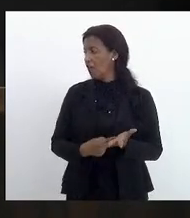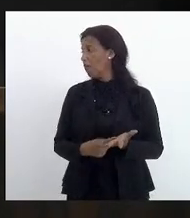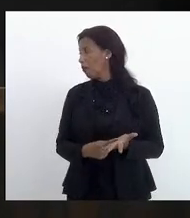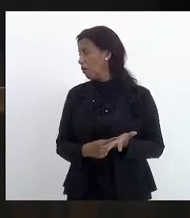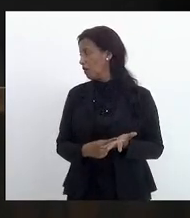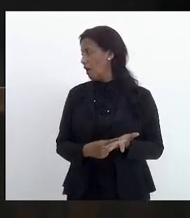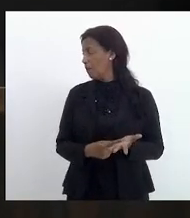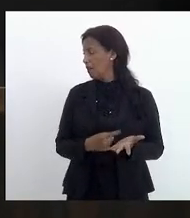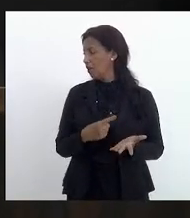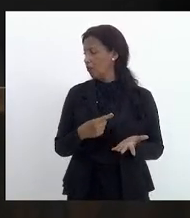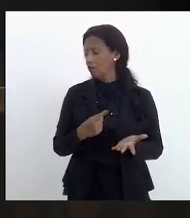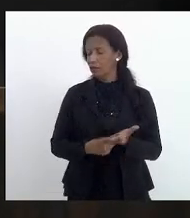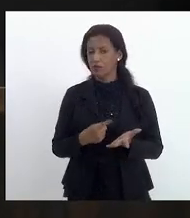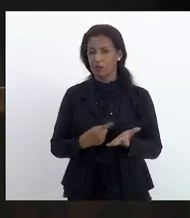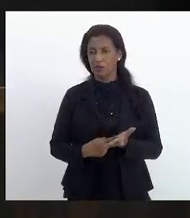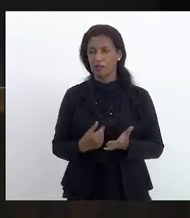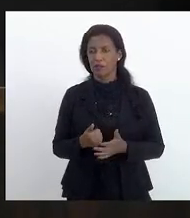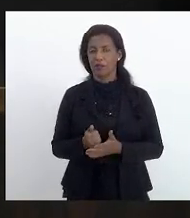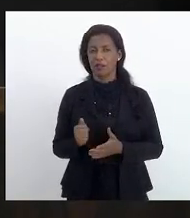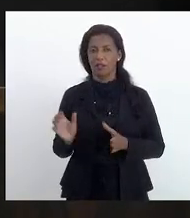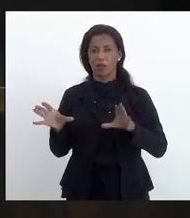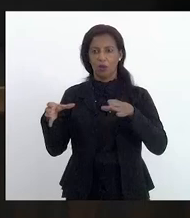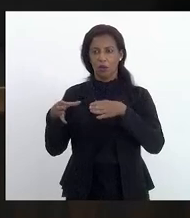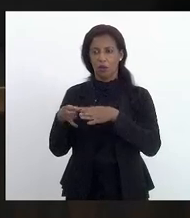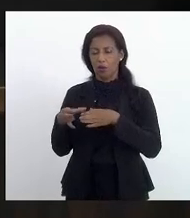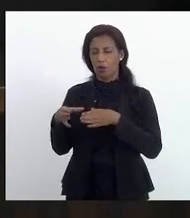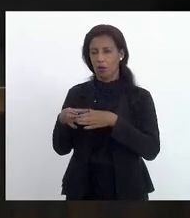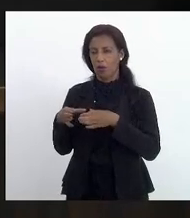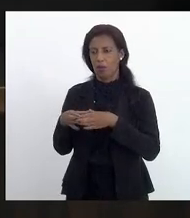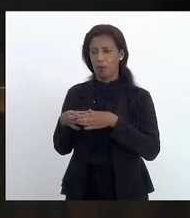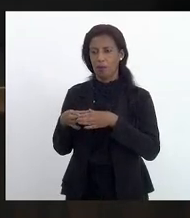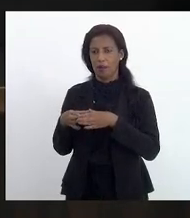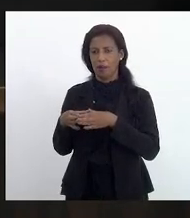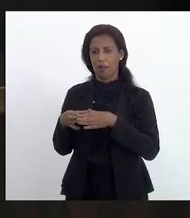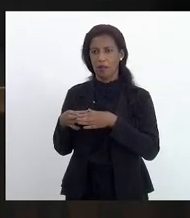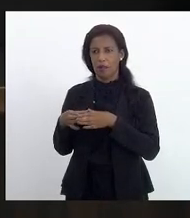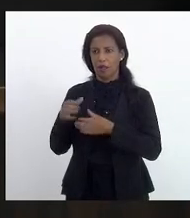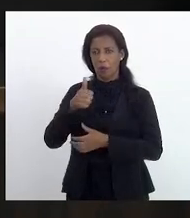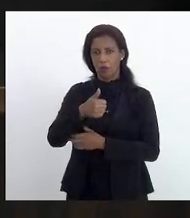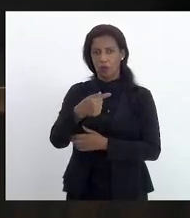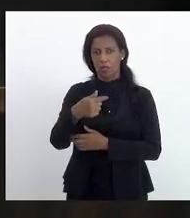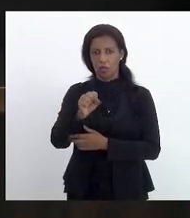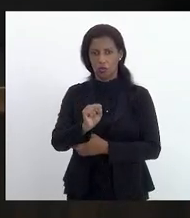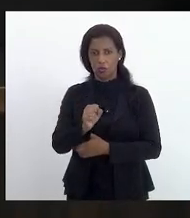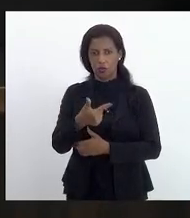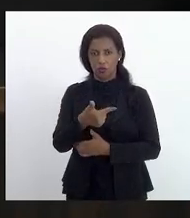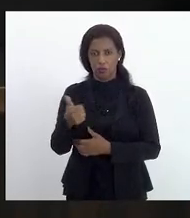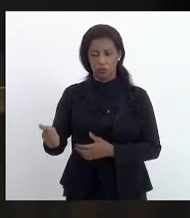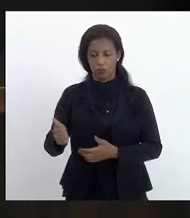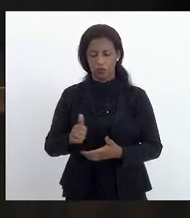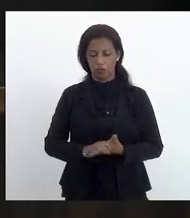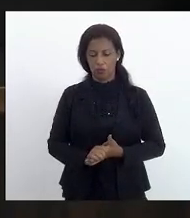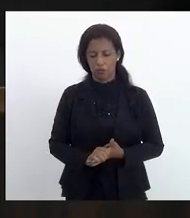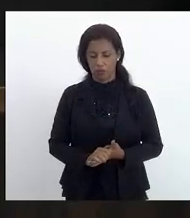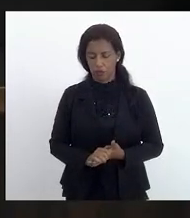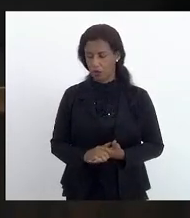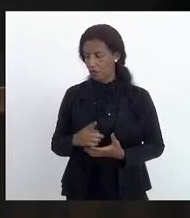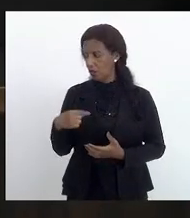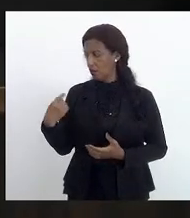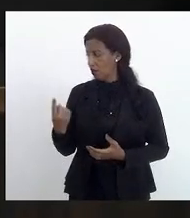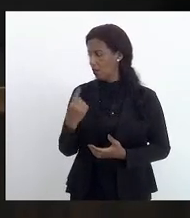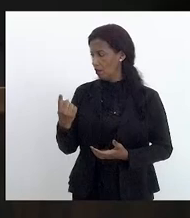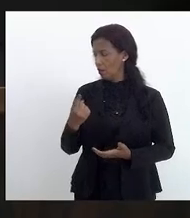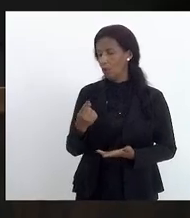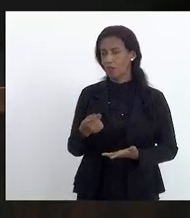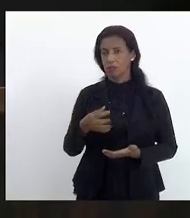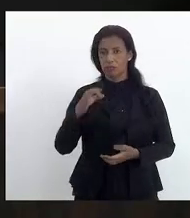própria 159, a lei complementar 159 de 17 e a 178 de 21. Então, nós